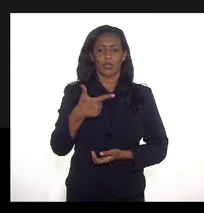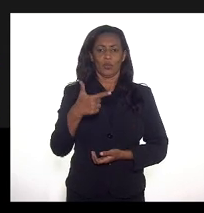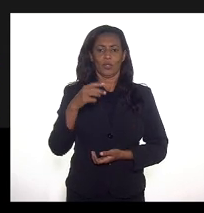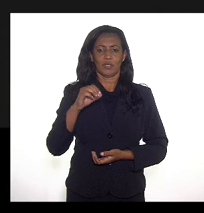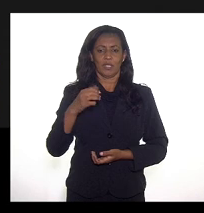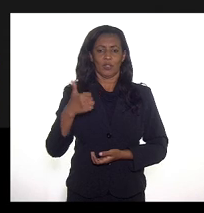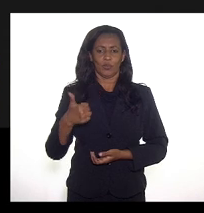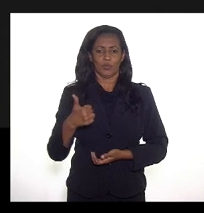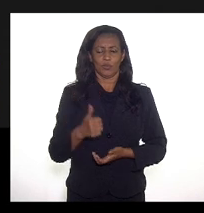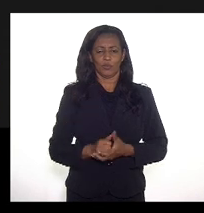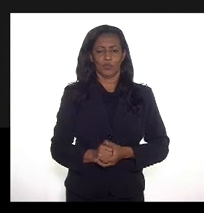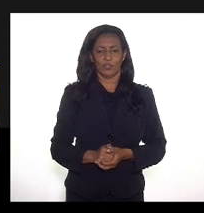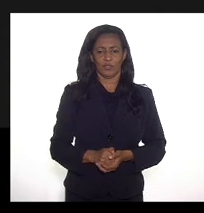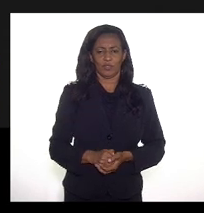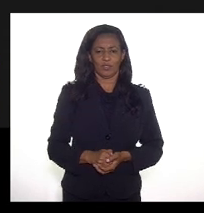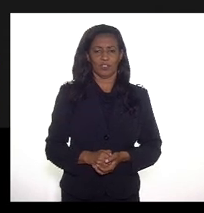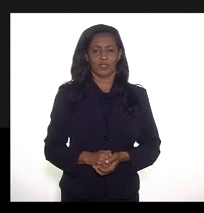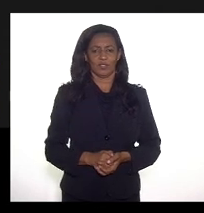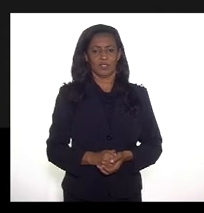presidente. 3901.